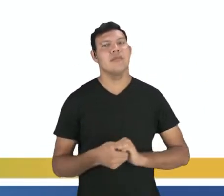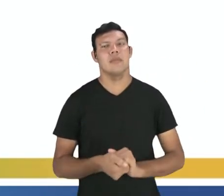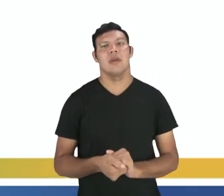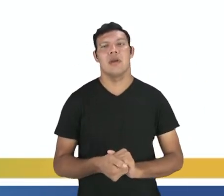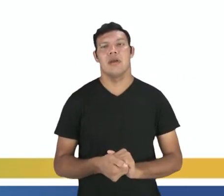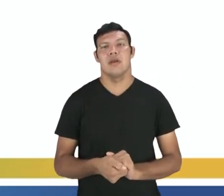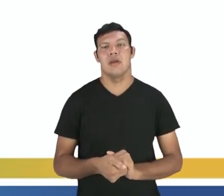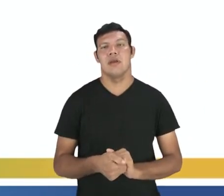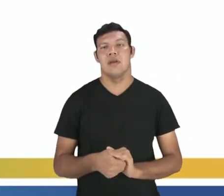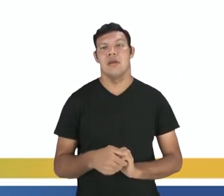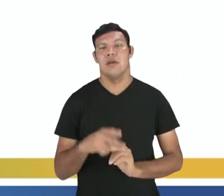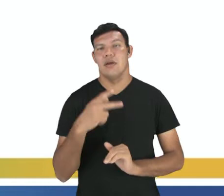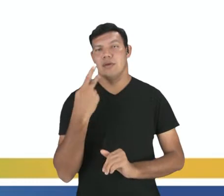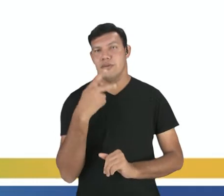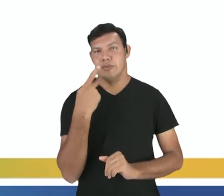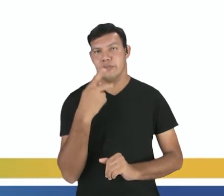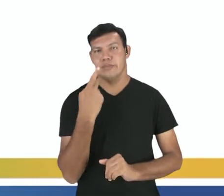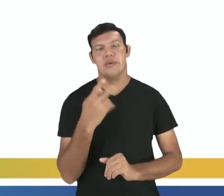sugere,